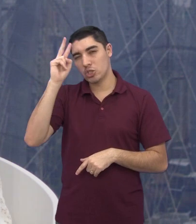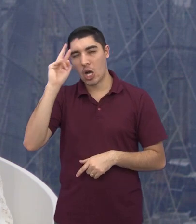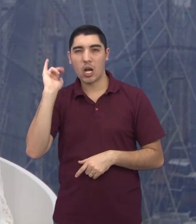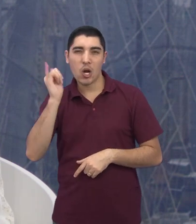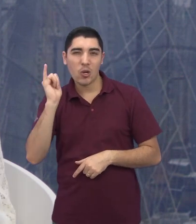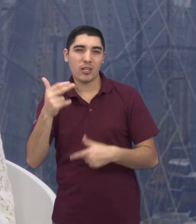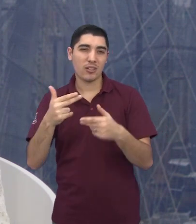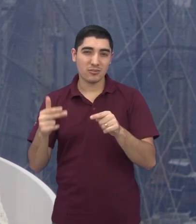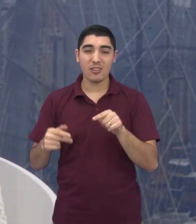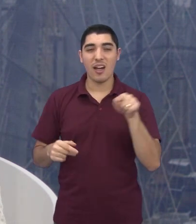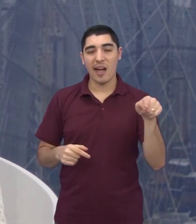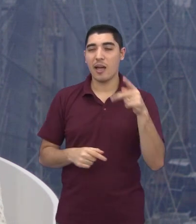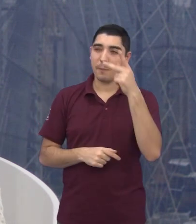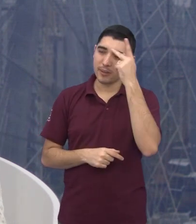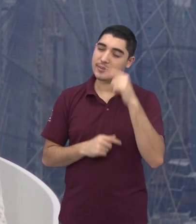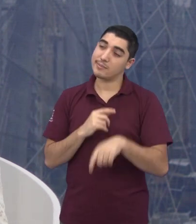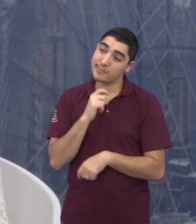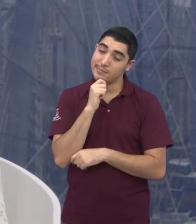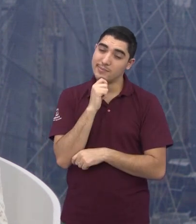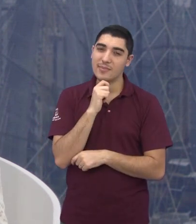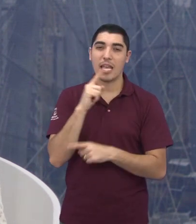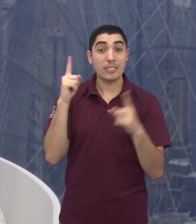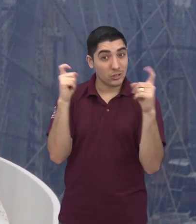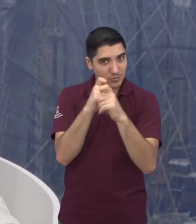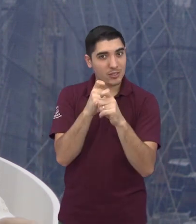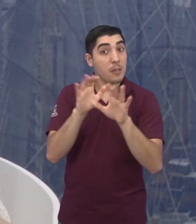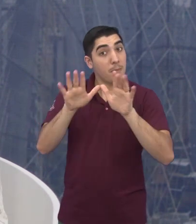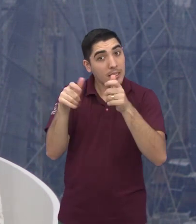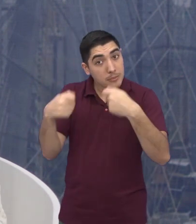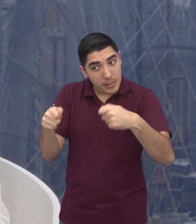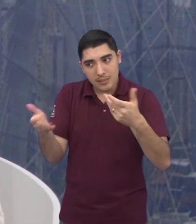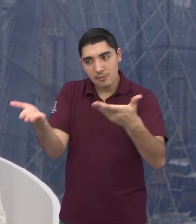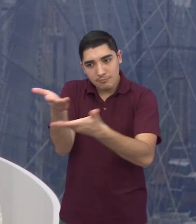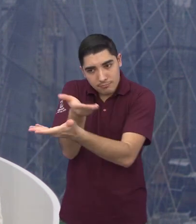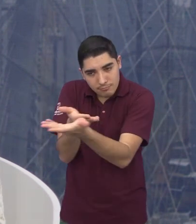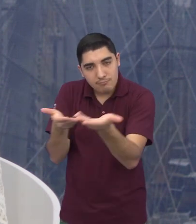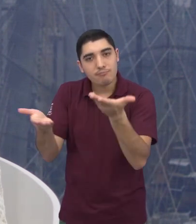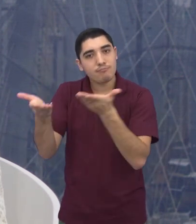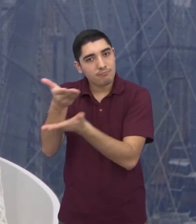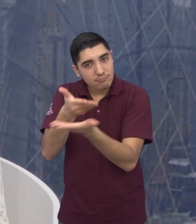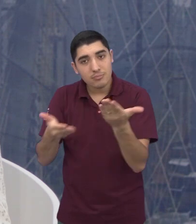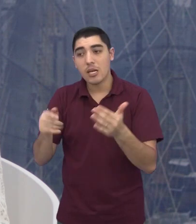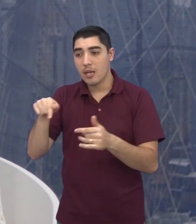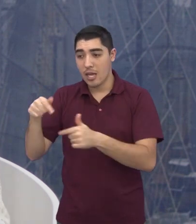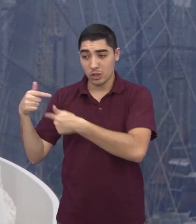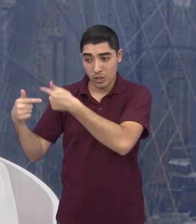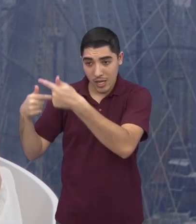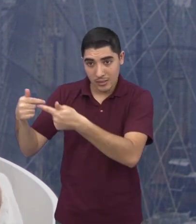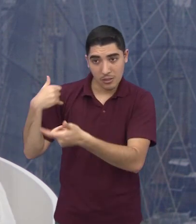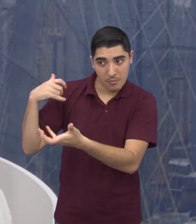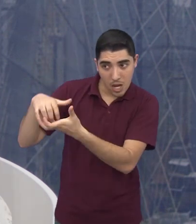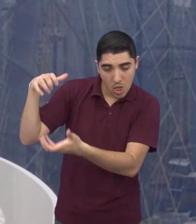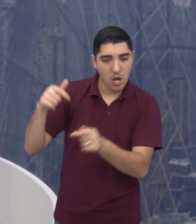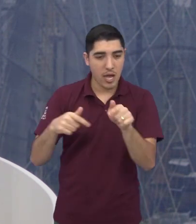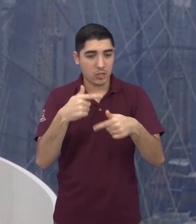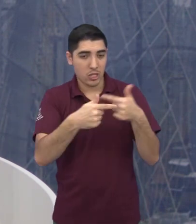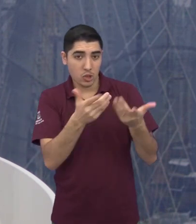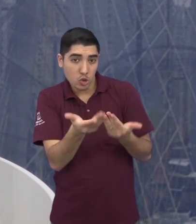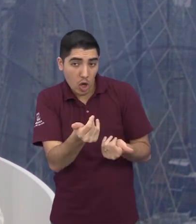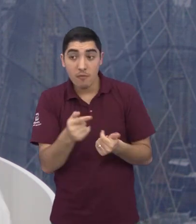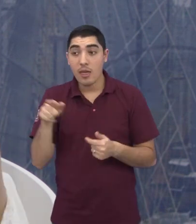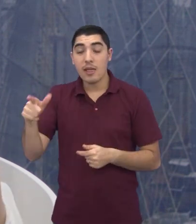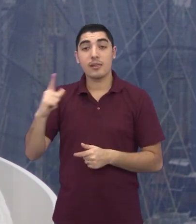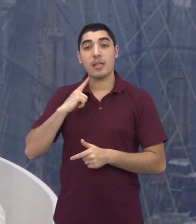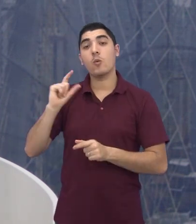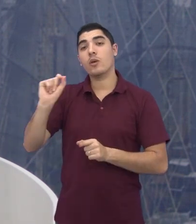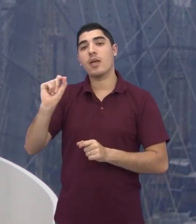velhos trazem, às vezes é muito difícil. Porém, é na relação entre as gerações que os legados são passados e